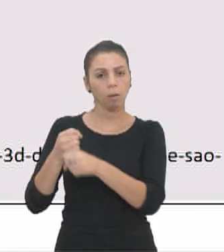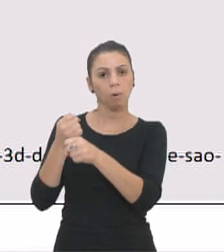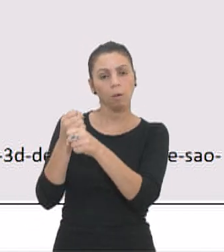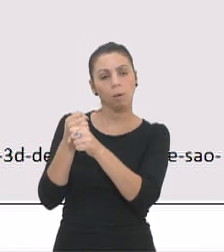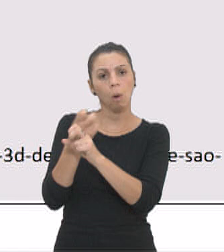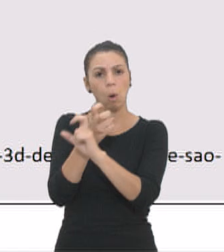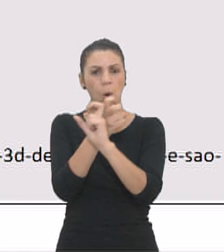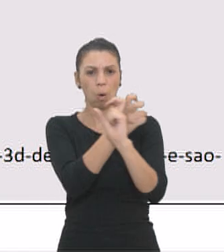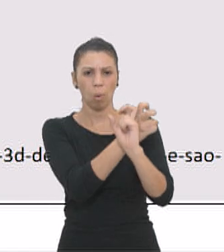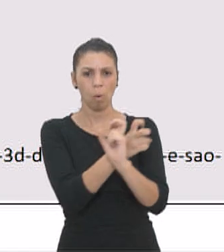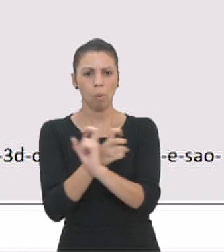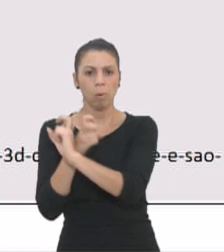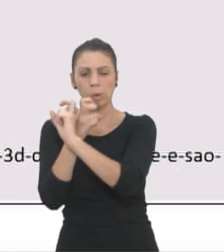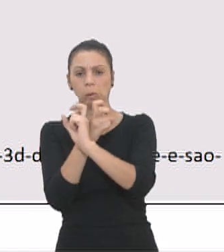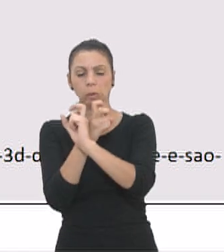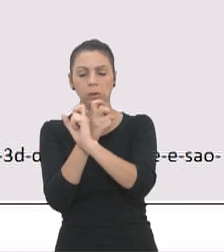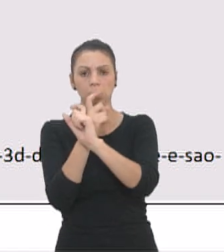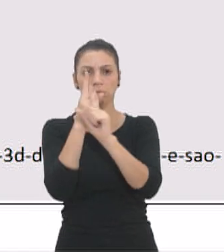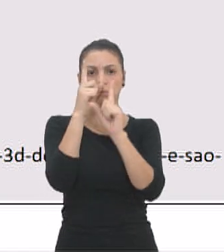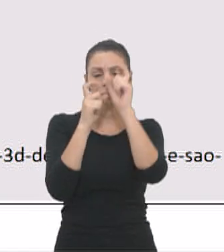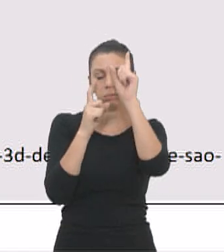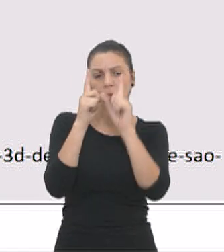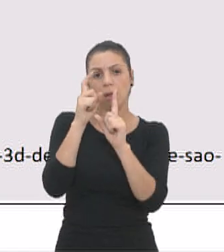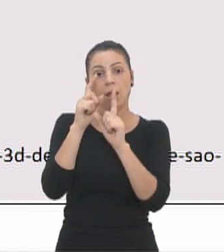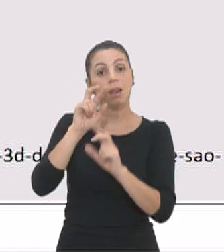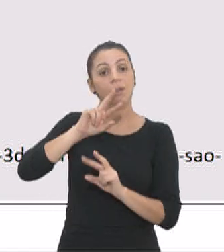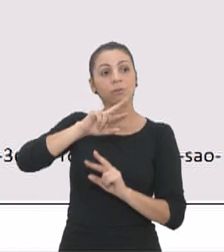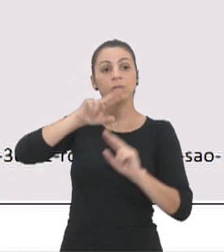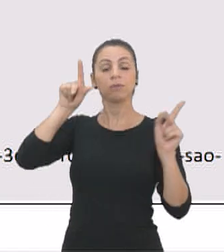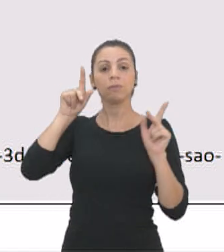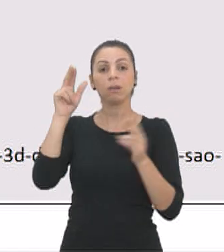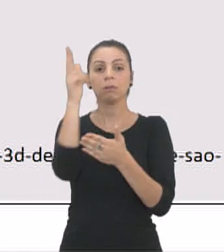muito criticados porque ele ficou muito diferente da pintura.